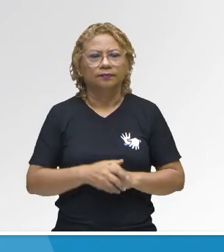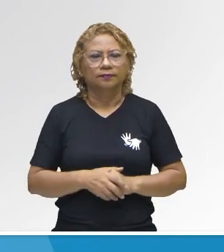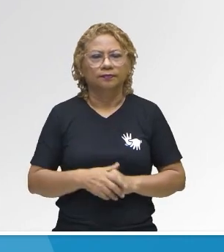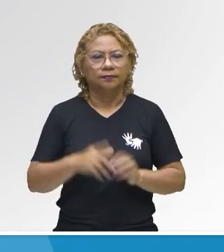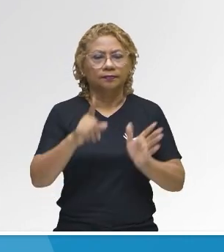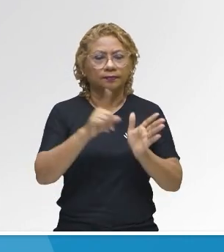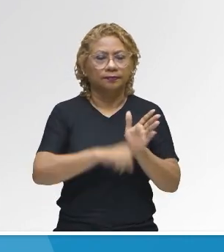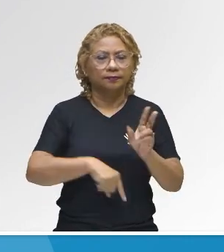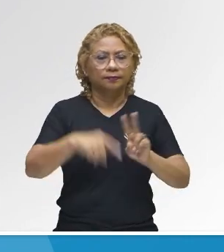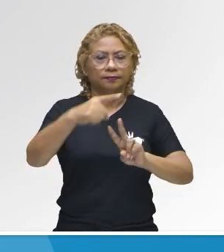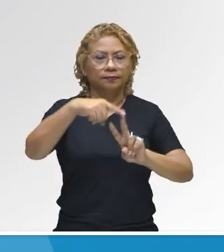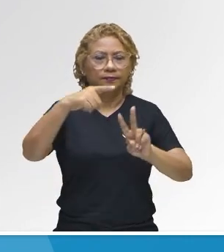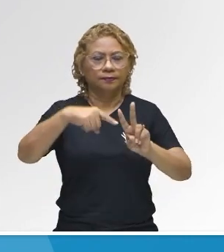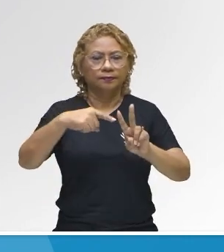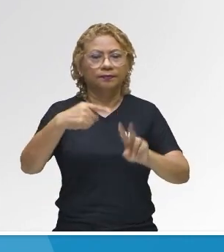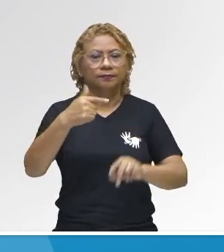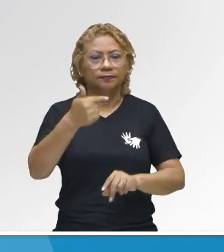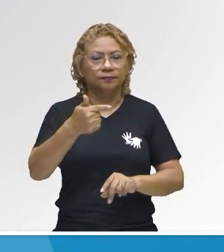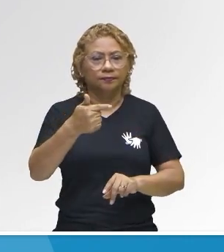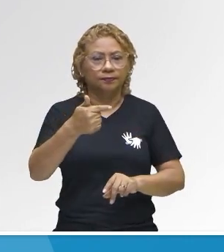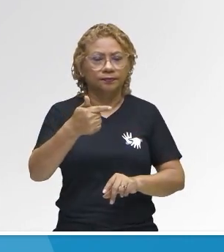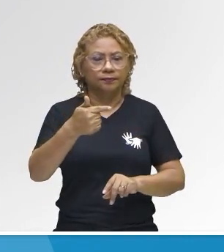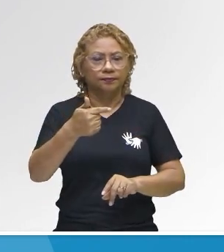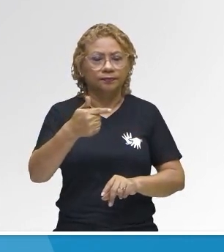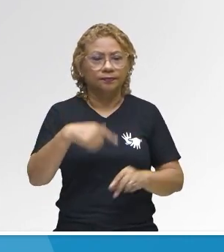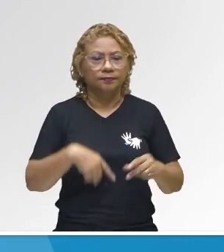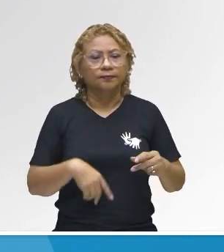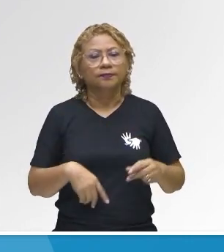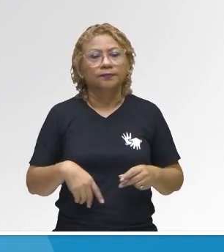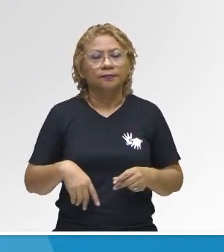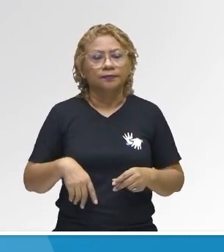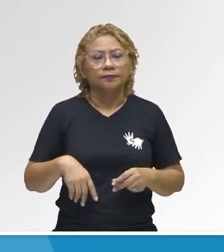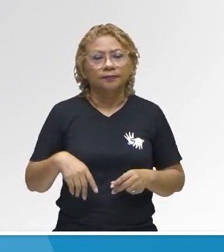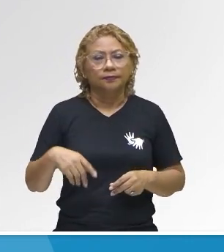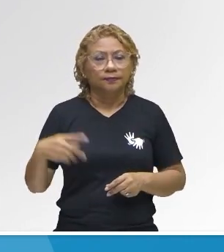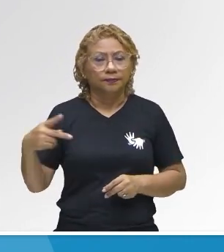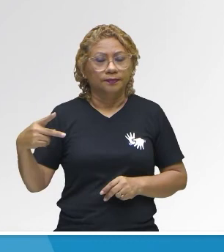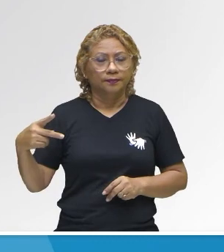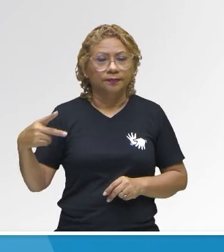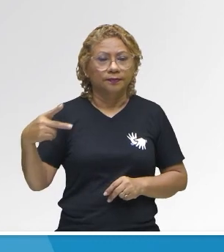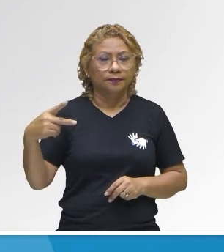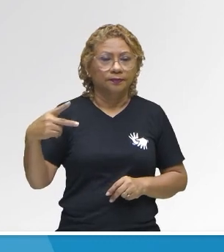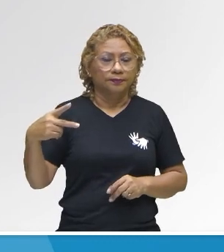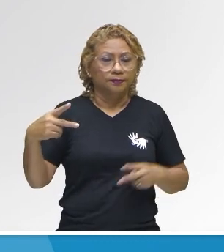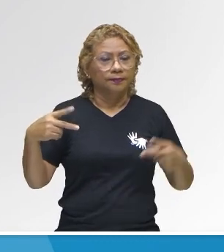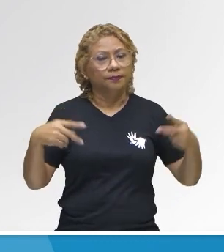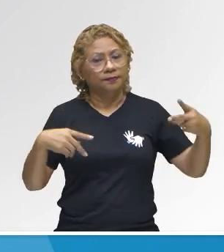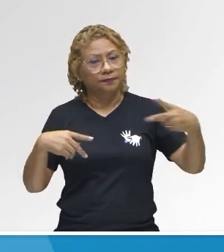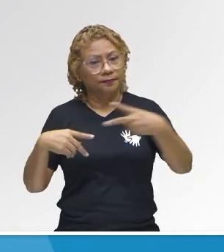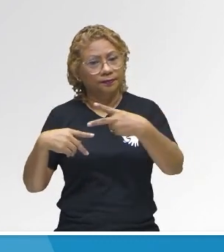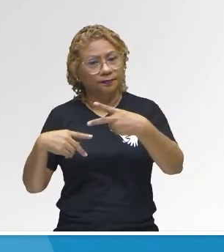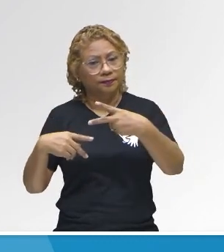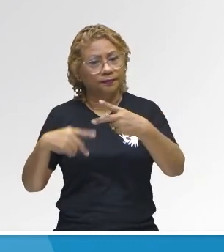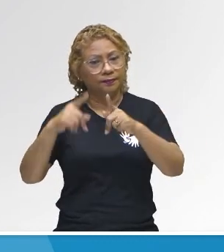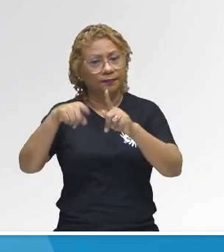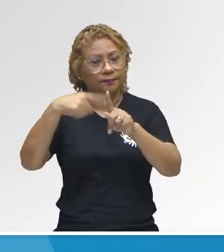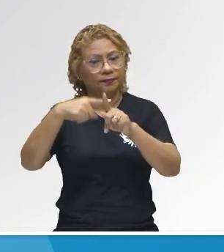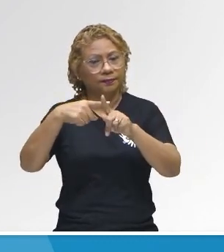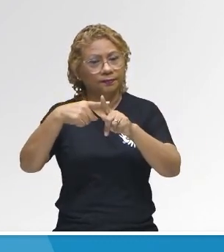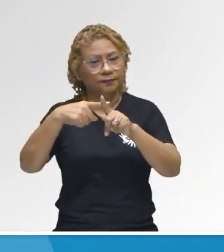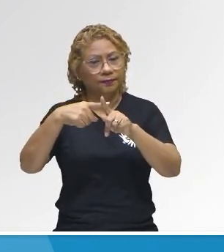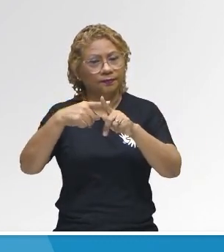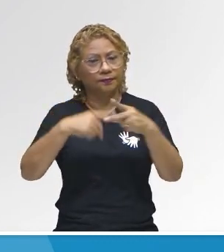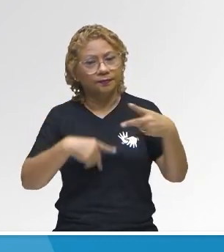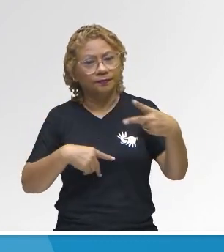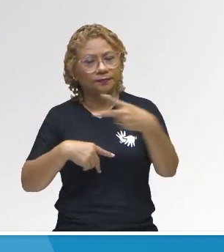menos π sobre 2 menor que t menor que π sobre 2. Porém, a